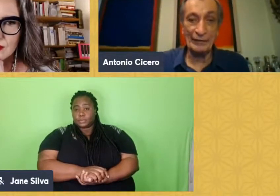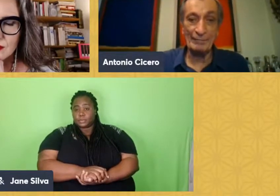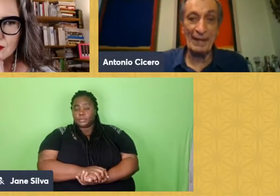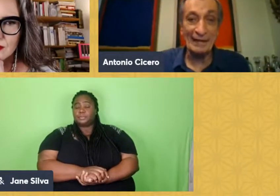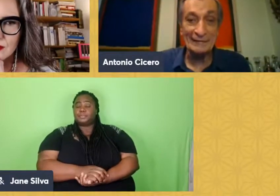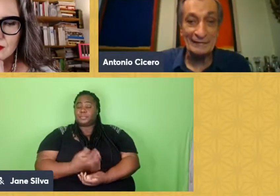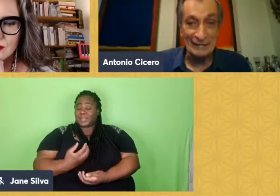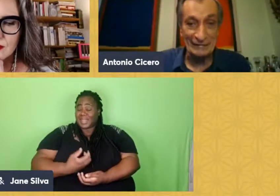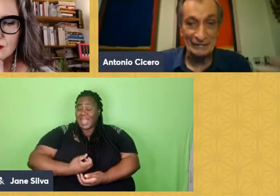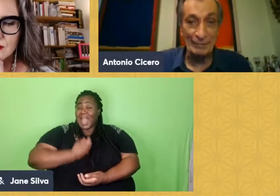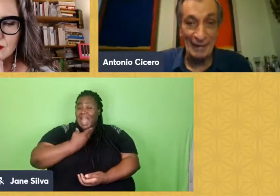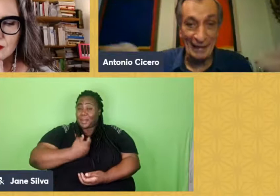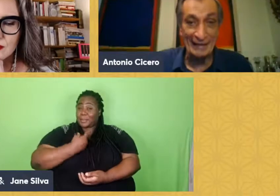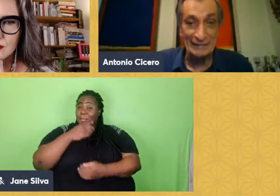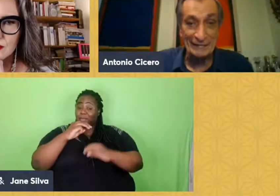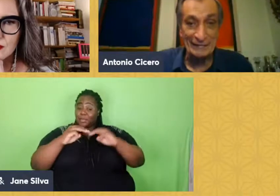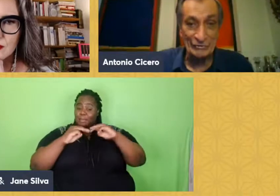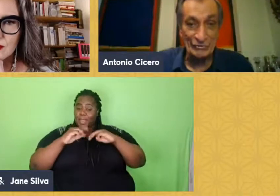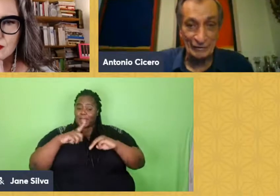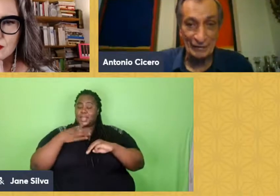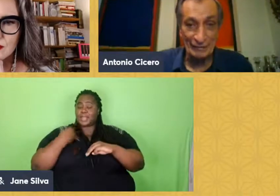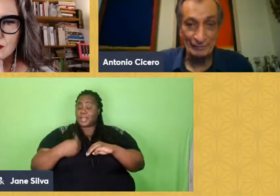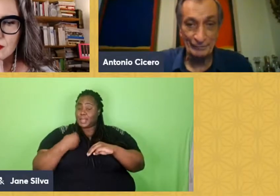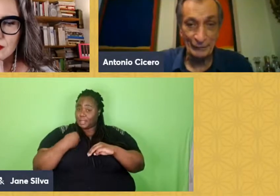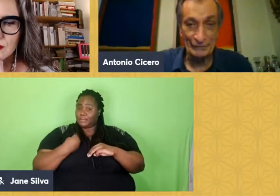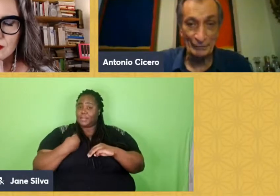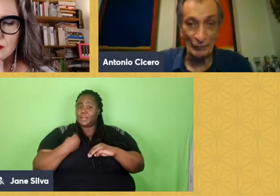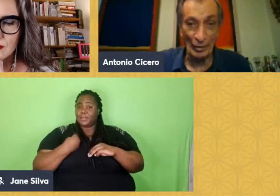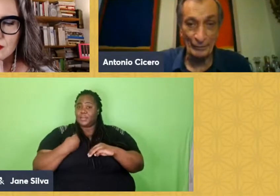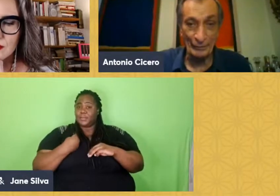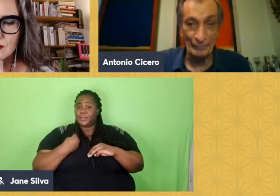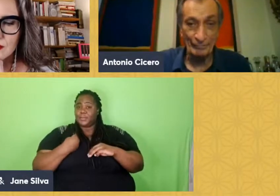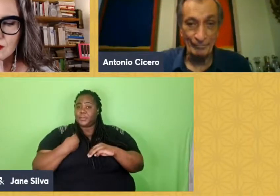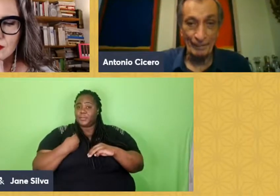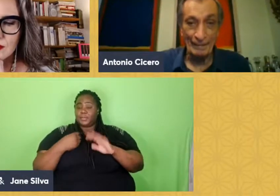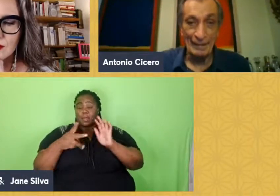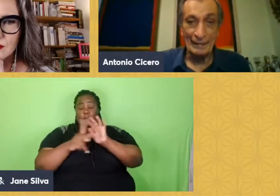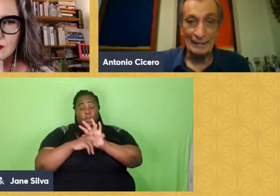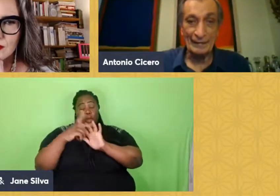algo que merece existir por si próprio,